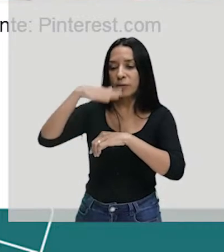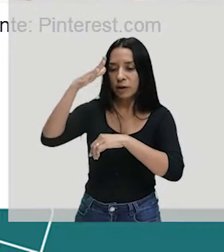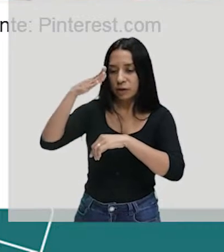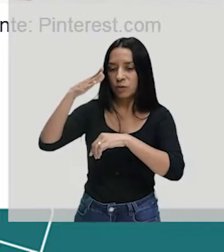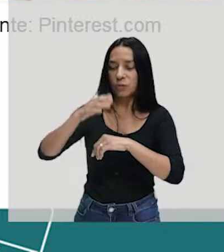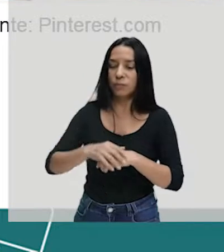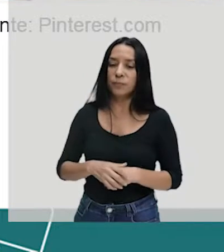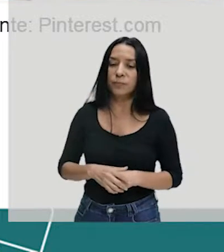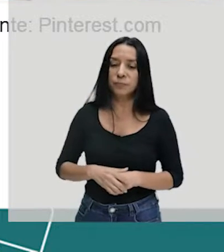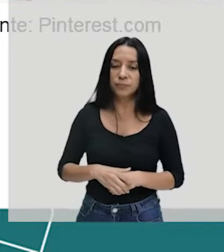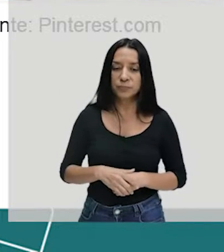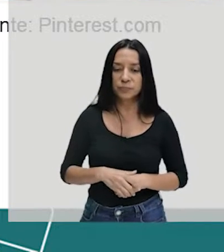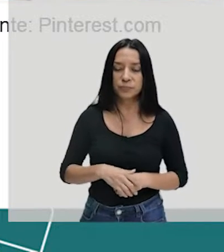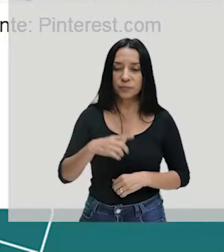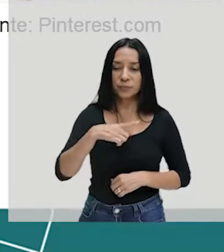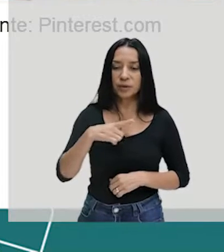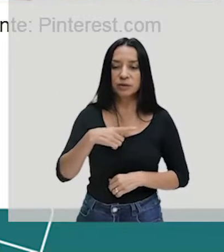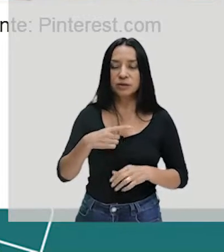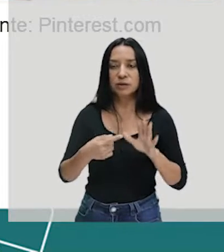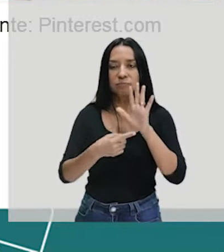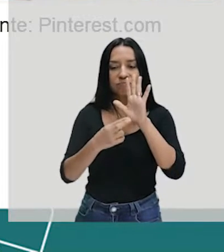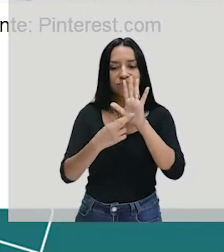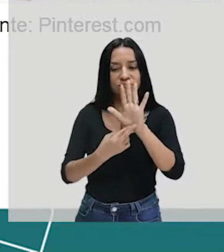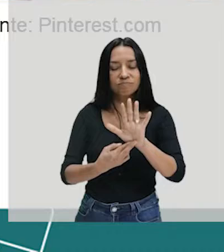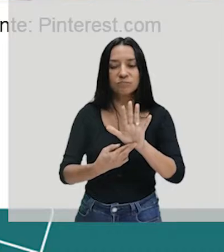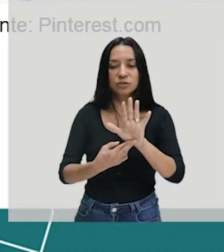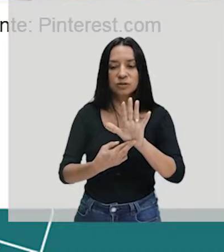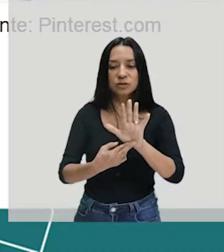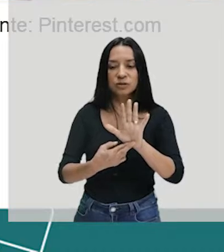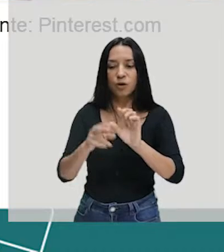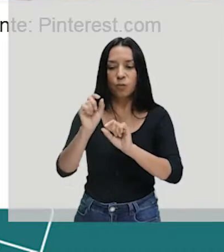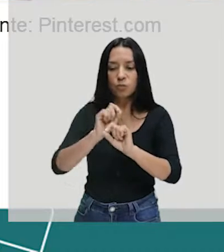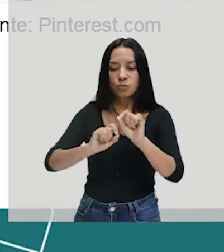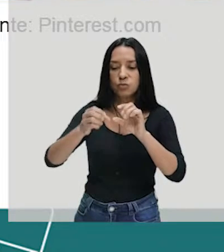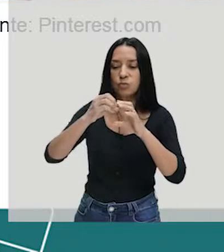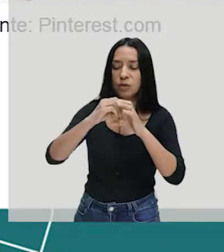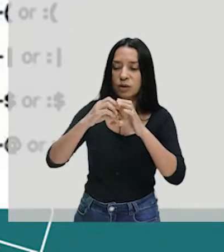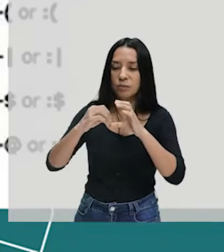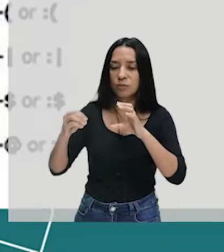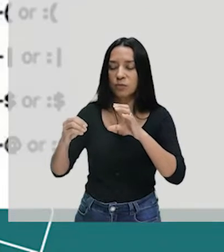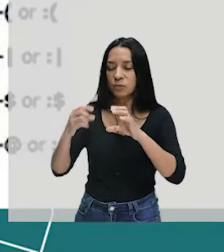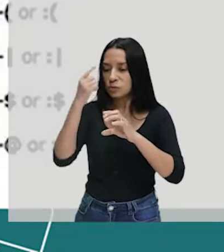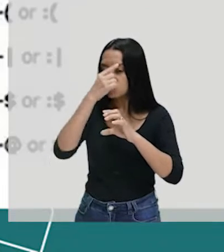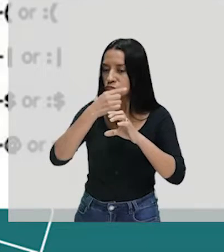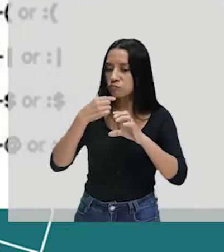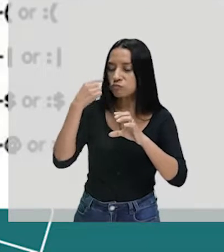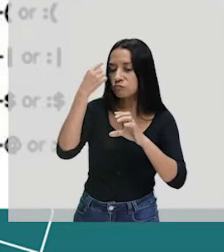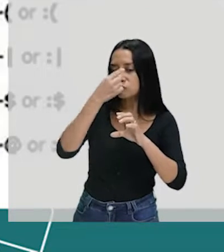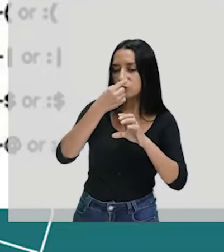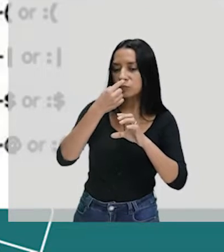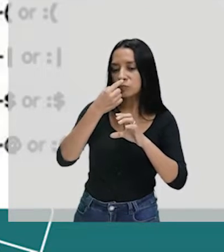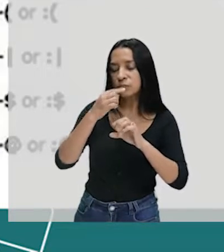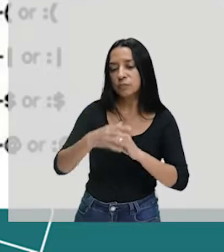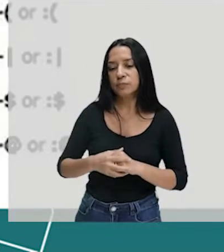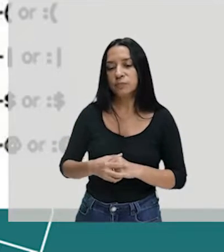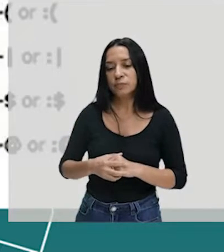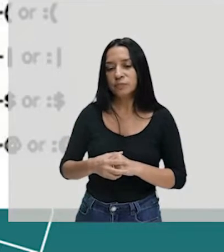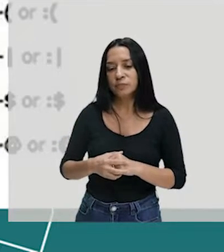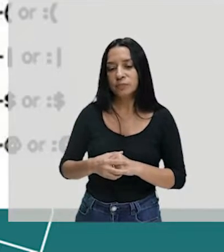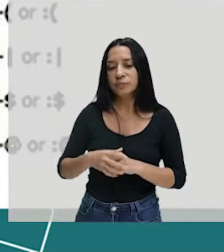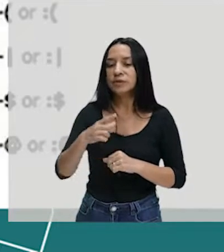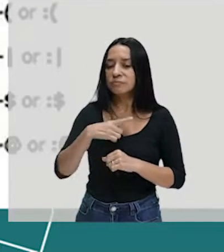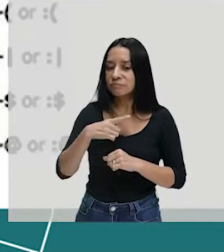para você utilizar aqui tem a representação do emoji que são as carinhas aqui representando as emoções